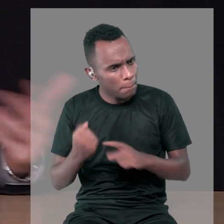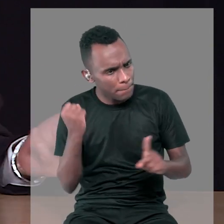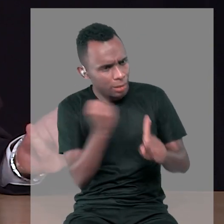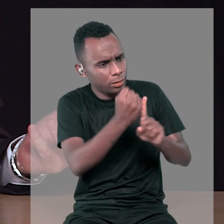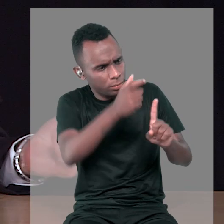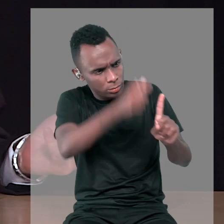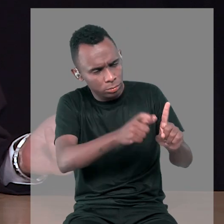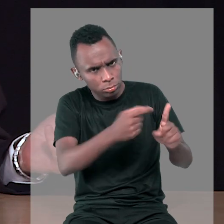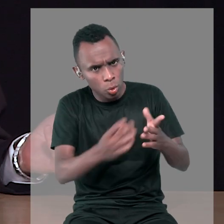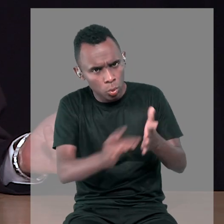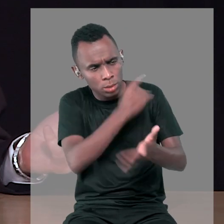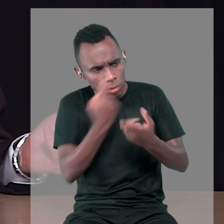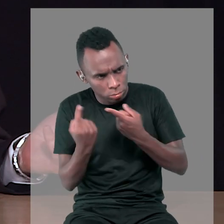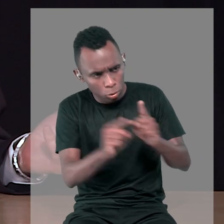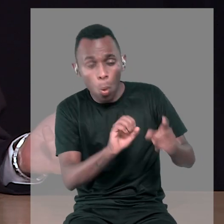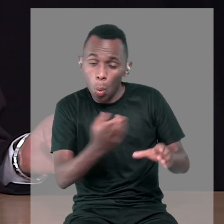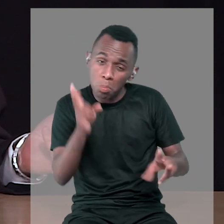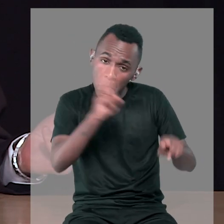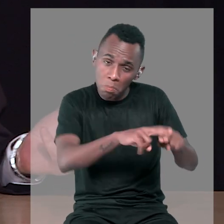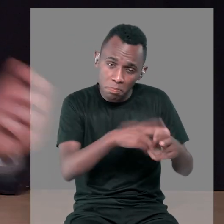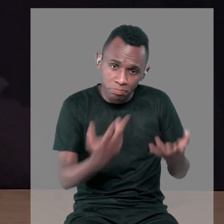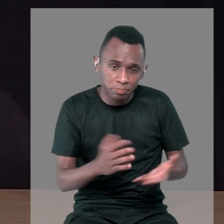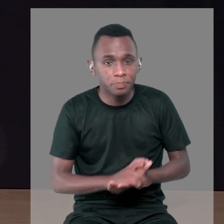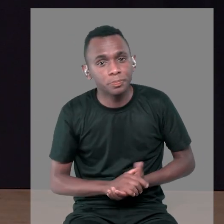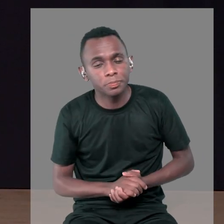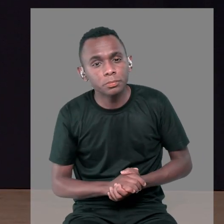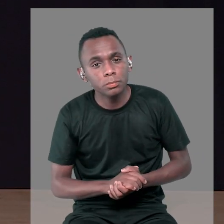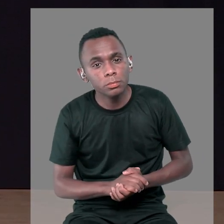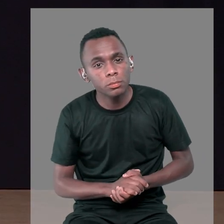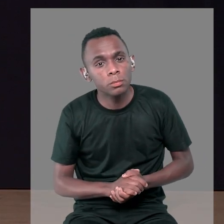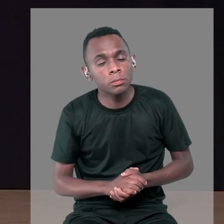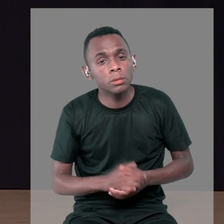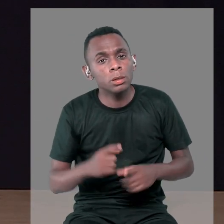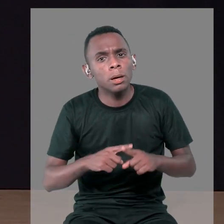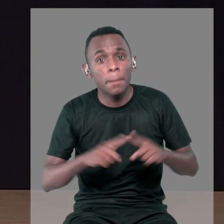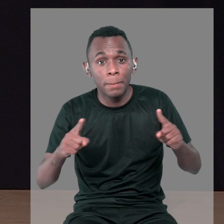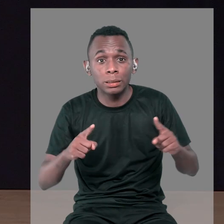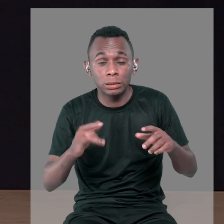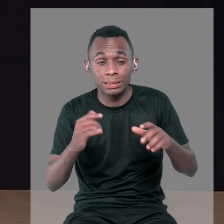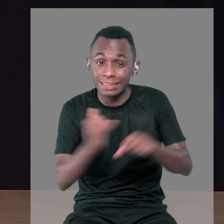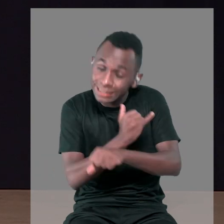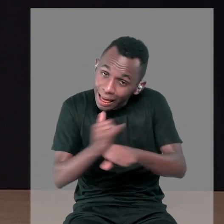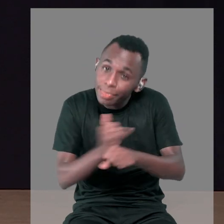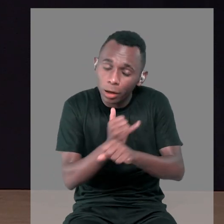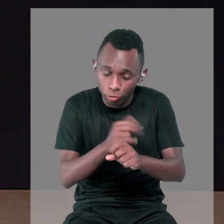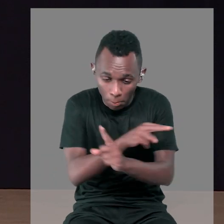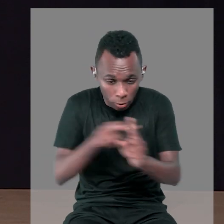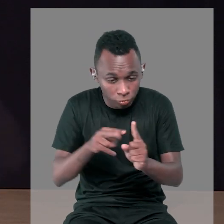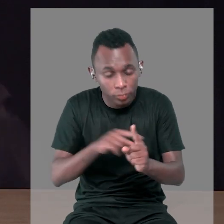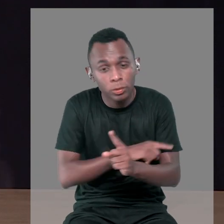ou aprisioná-lo, óbvio. Né? Mas isso é do ponto de vista tático. Do ponto de